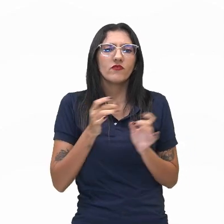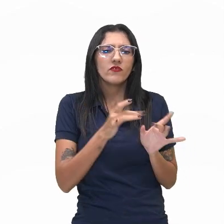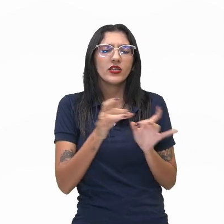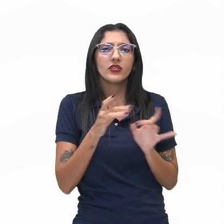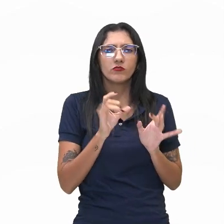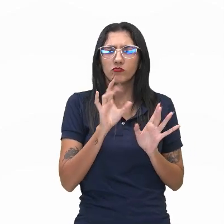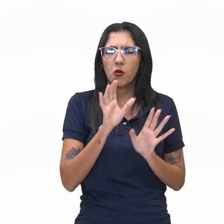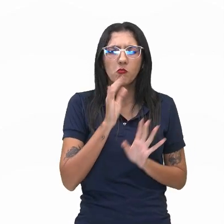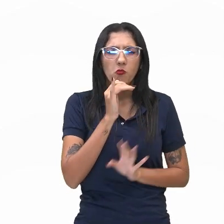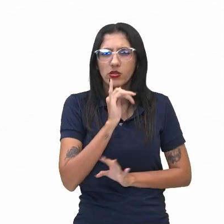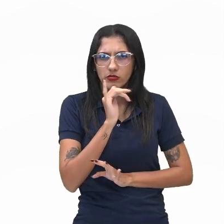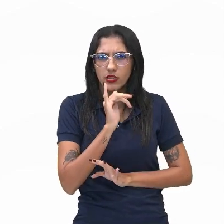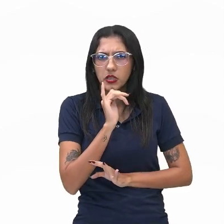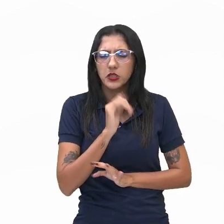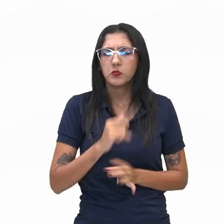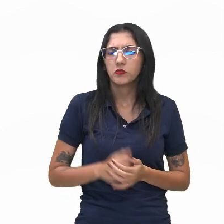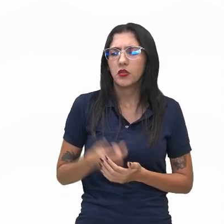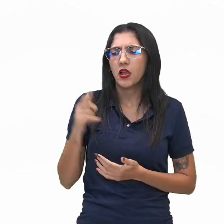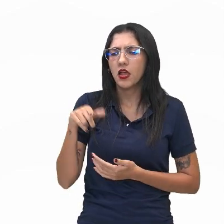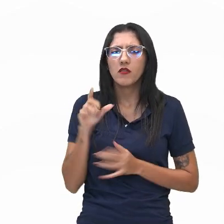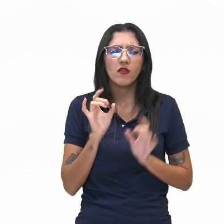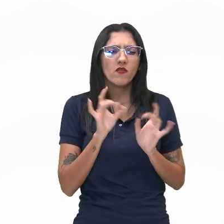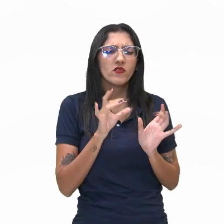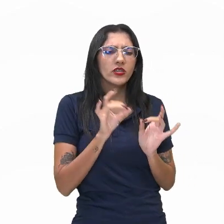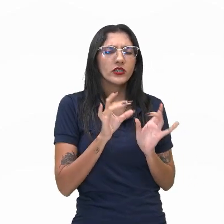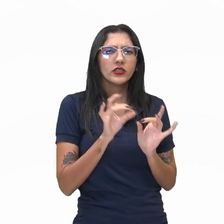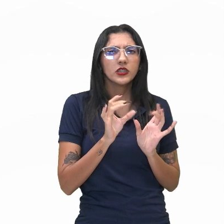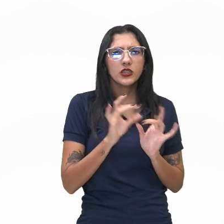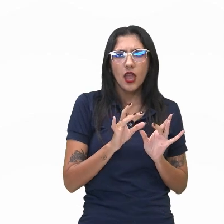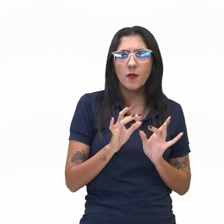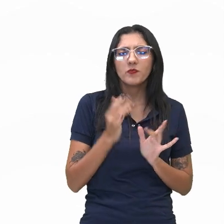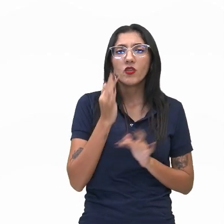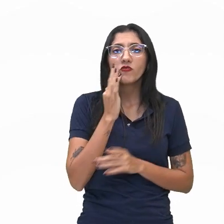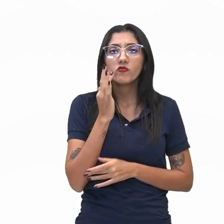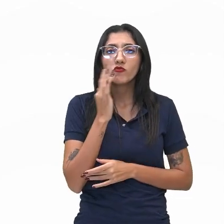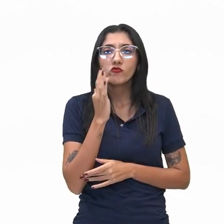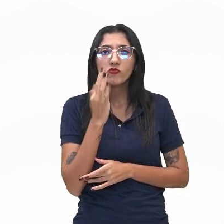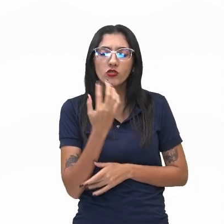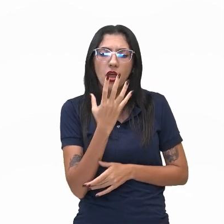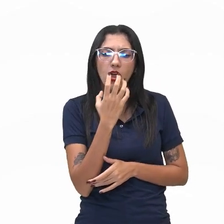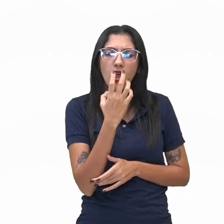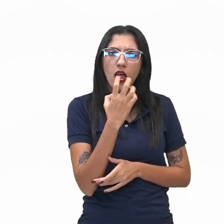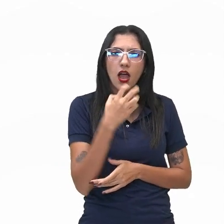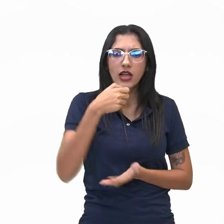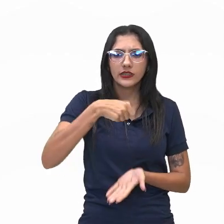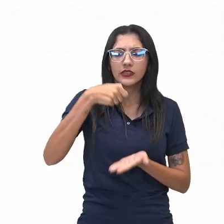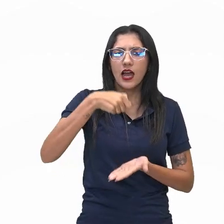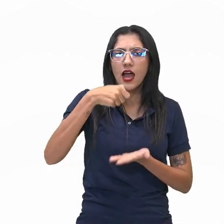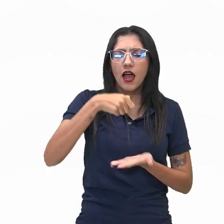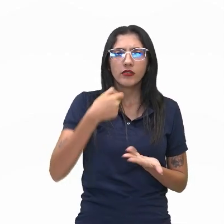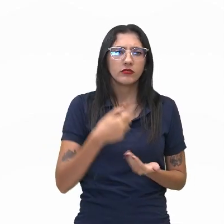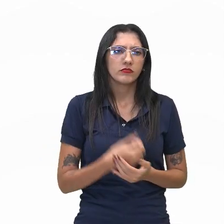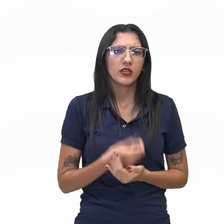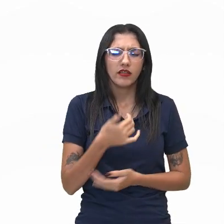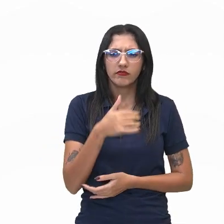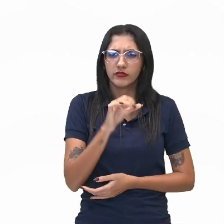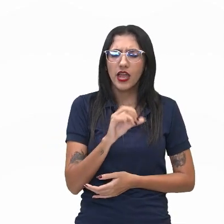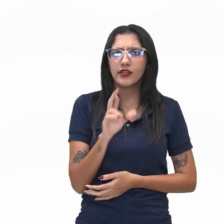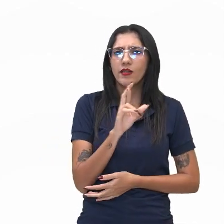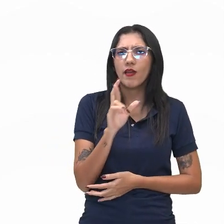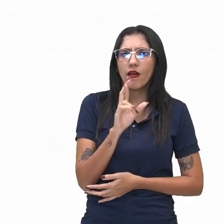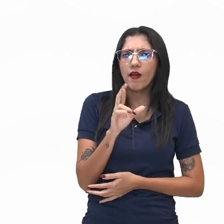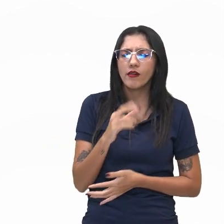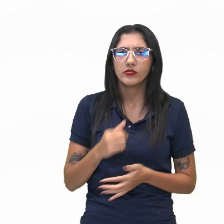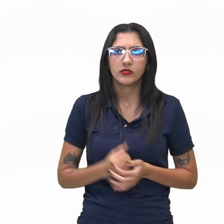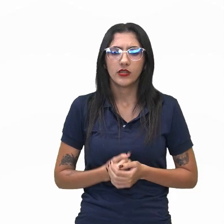um exemplo, tá? A safra ali da Argentina, ela pode vender a saca da laranja a R$10, enquanto o